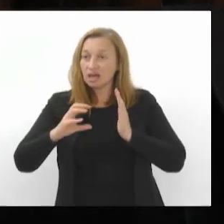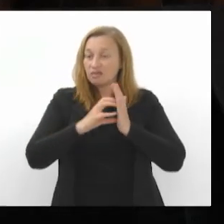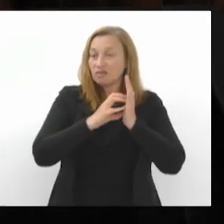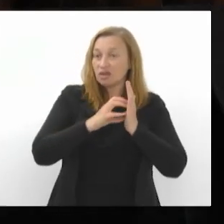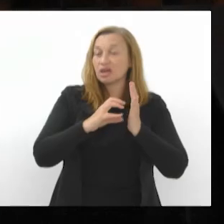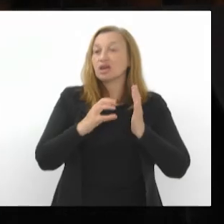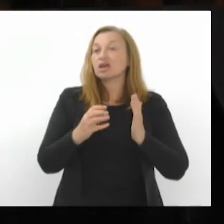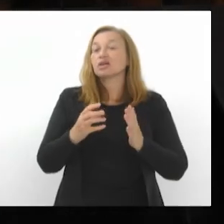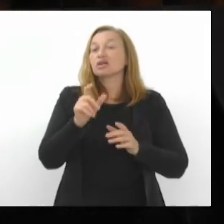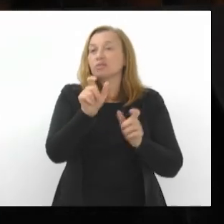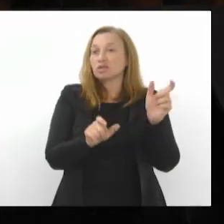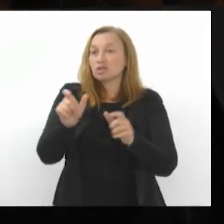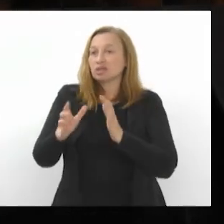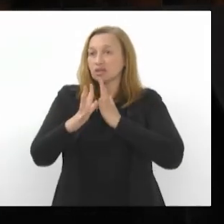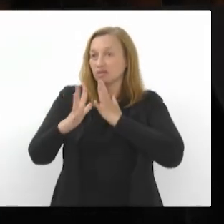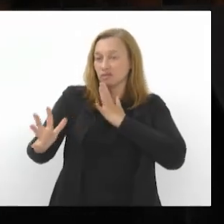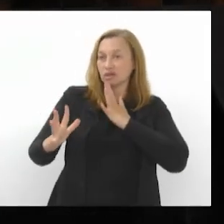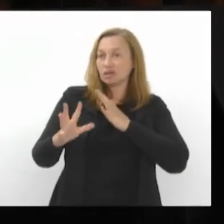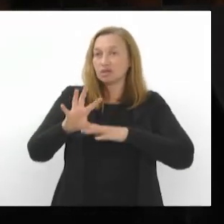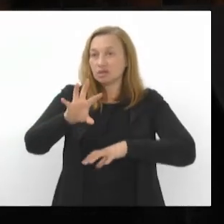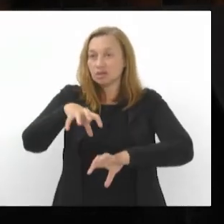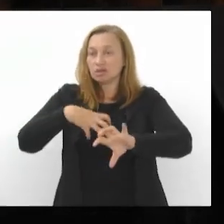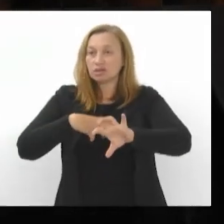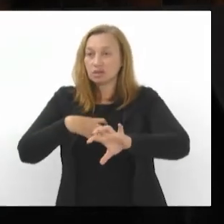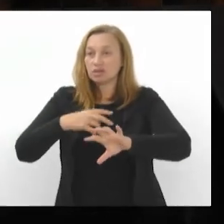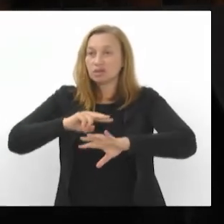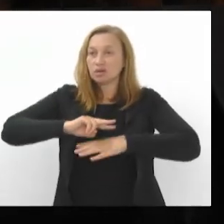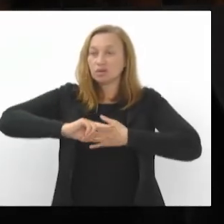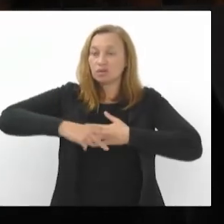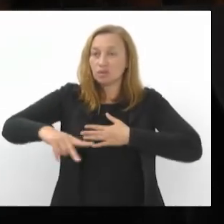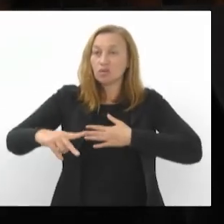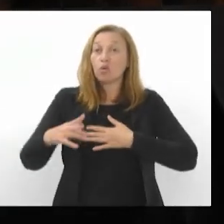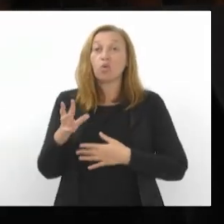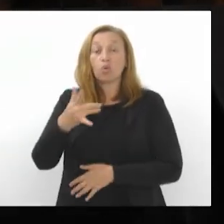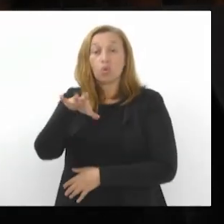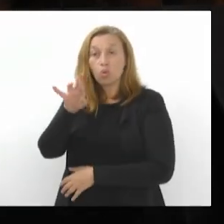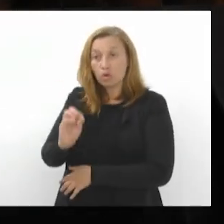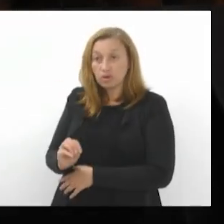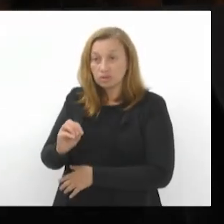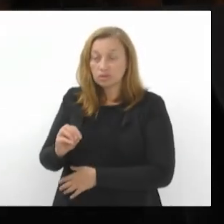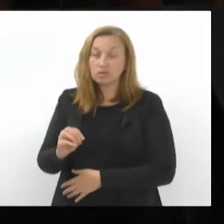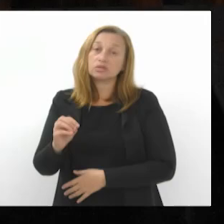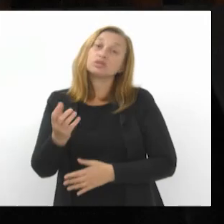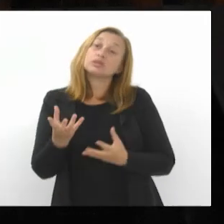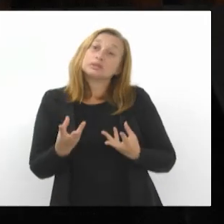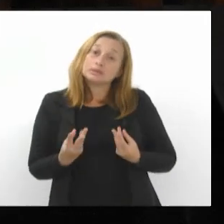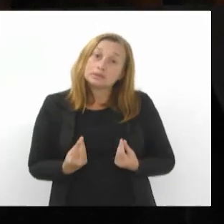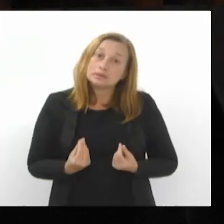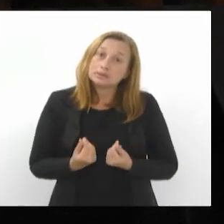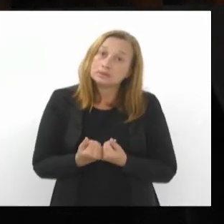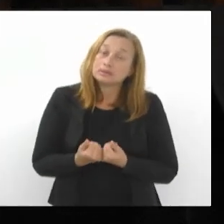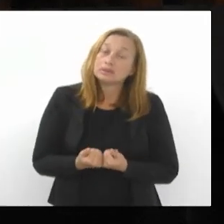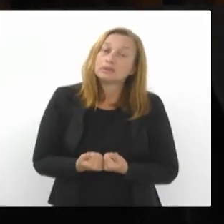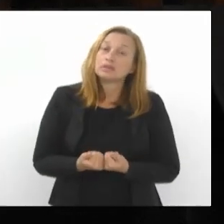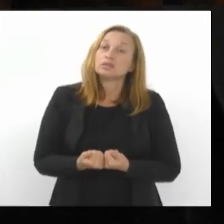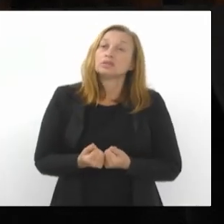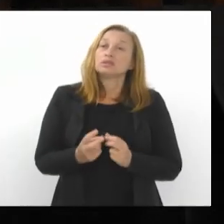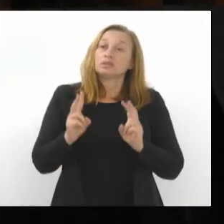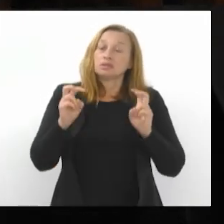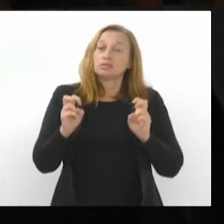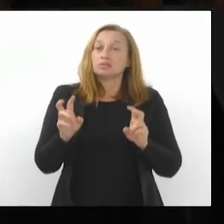na fila do transplante. Ou seja, o Rio Saúde também numa situação extremamente delicada quanto